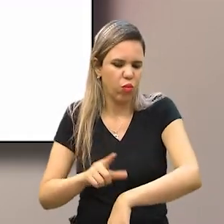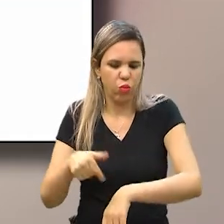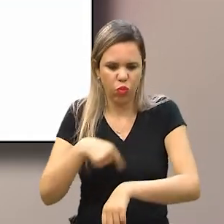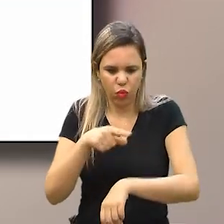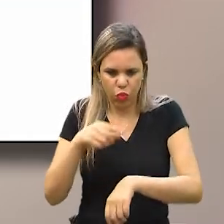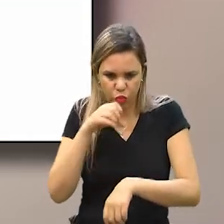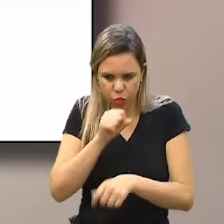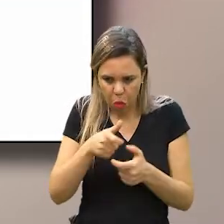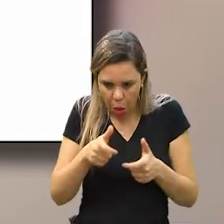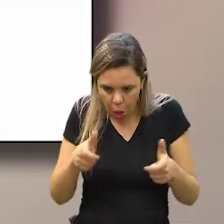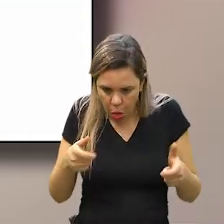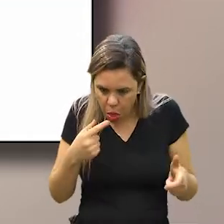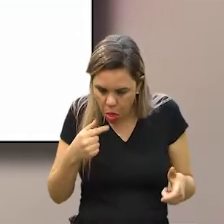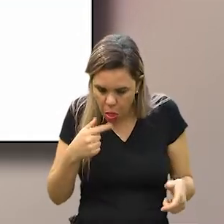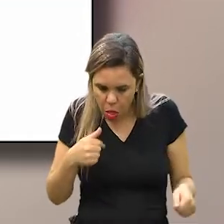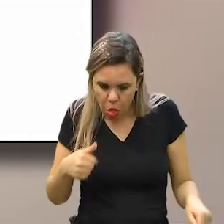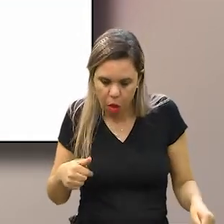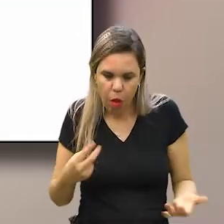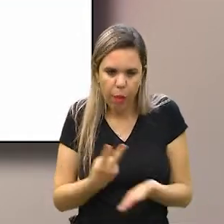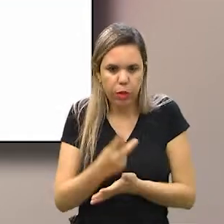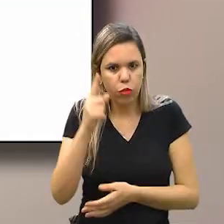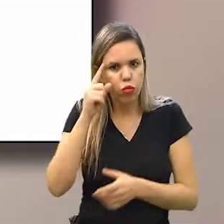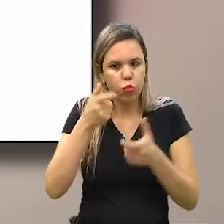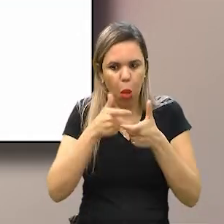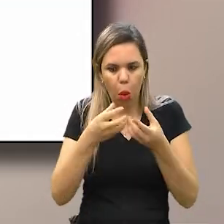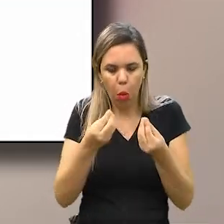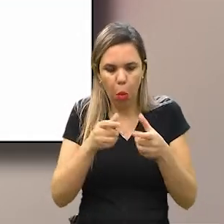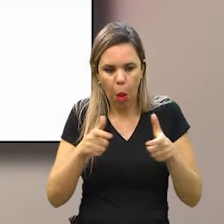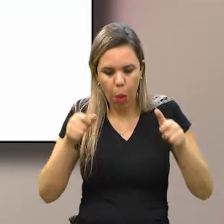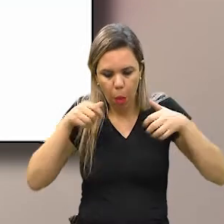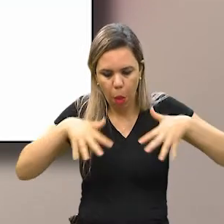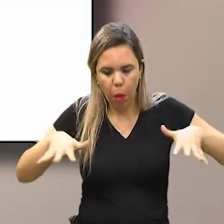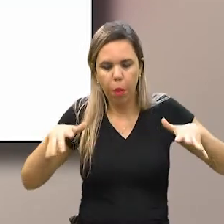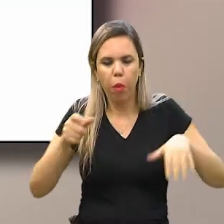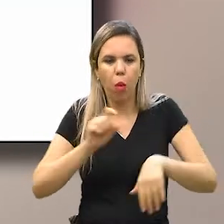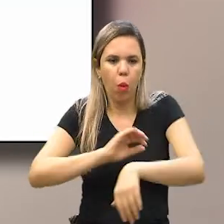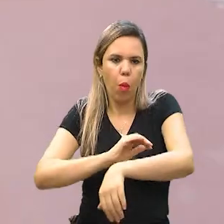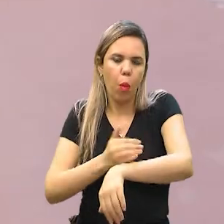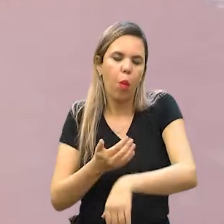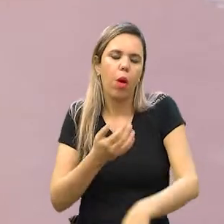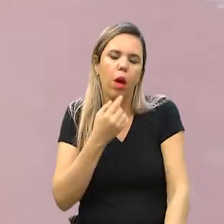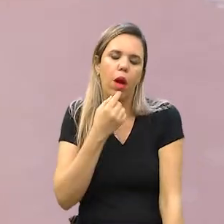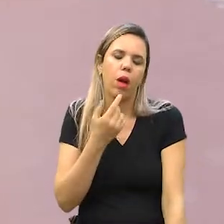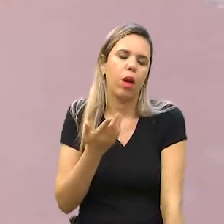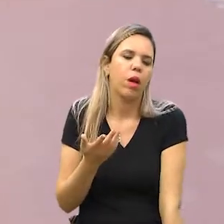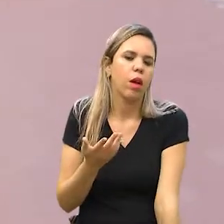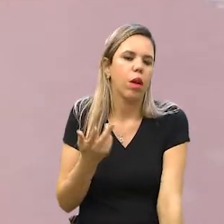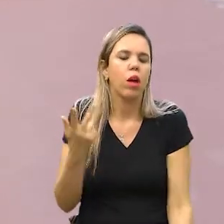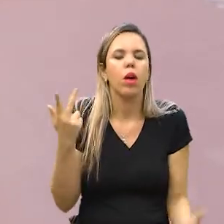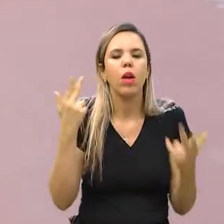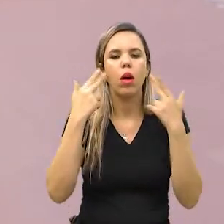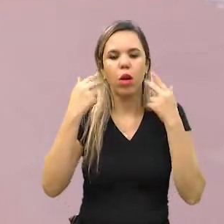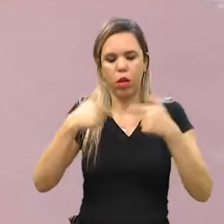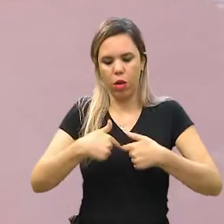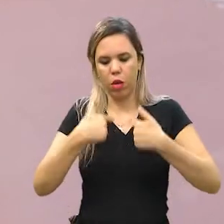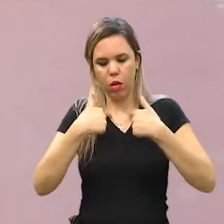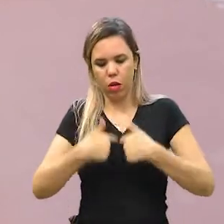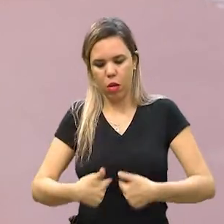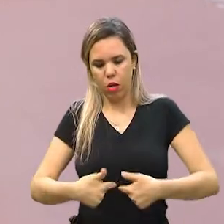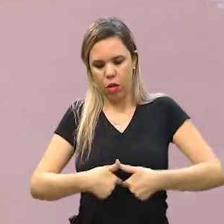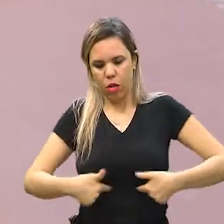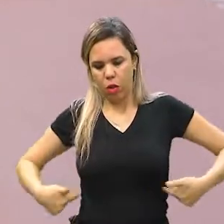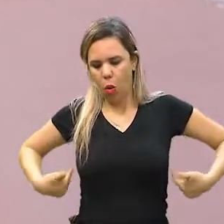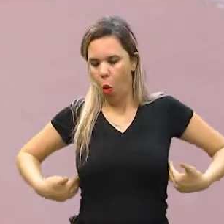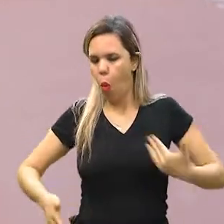depois de algumas horas aquilo vai ficando avermelhado, no mesmo dia já começam a aparecer as bolinhas. O senhor falou aí é mais comum na região do tronco, mas